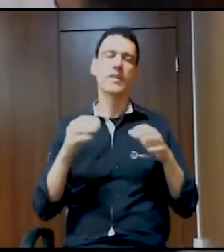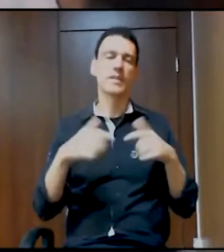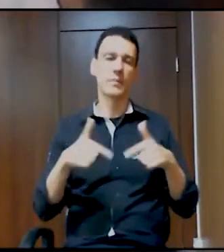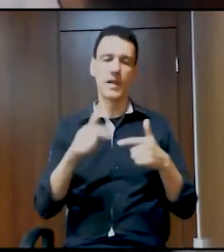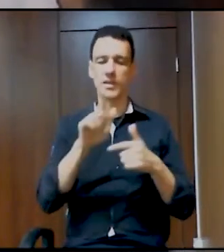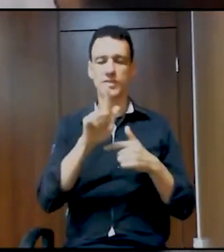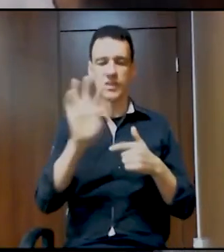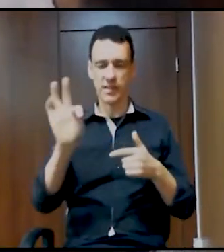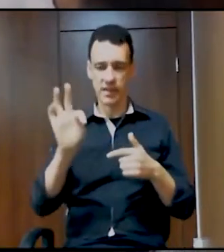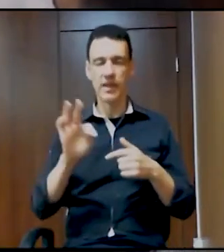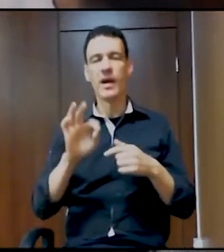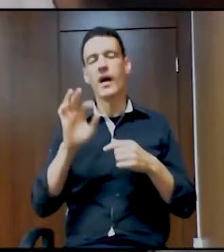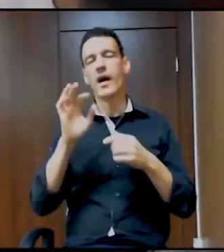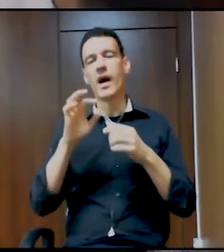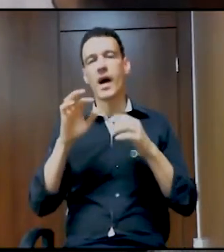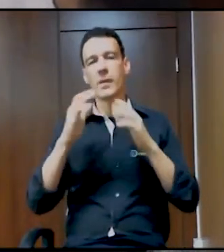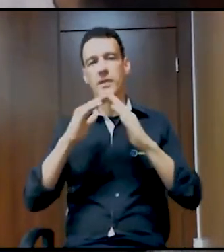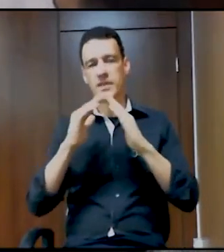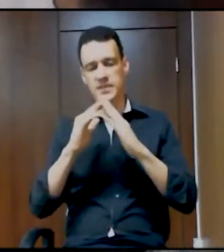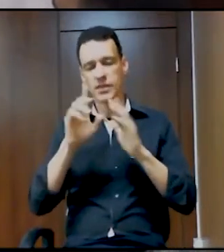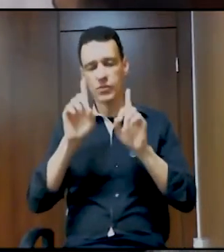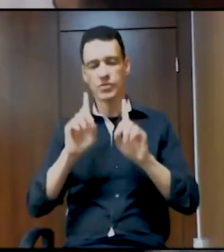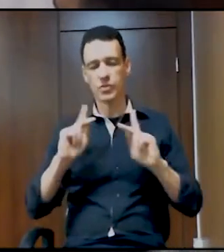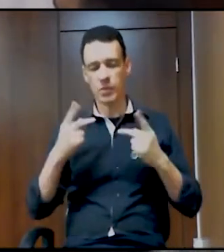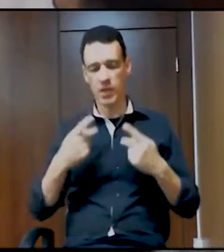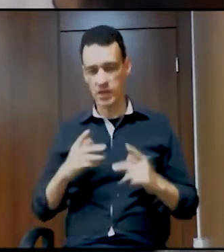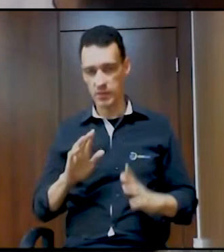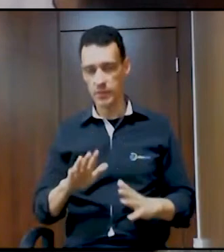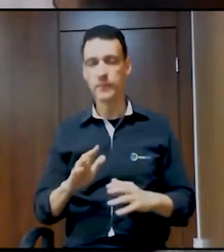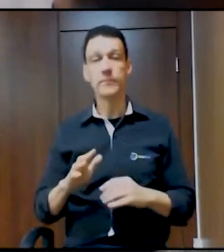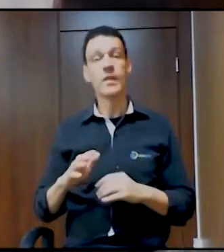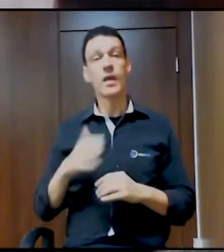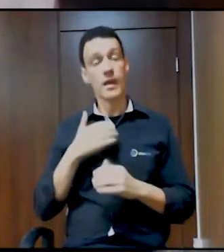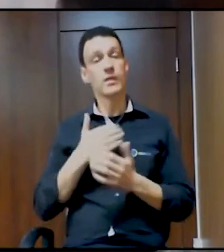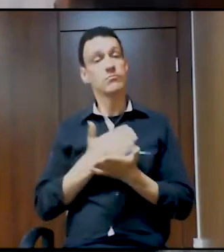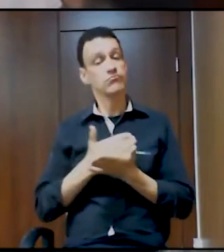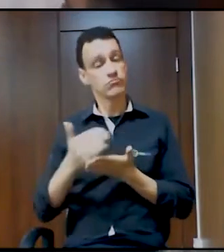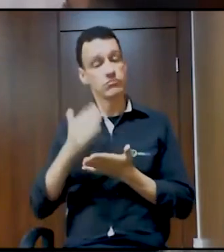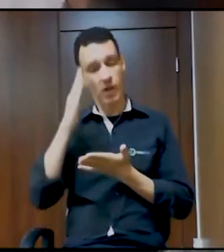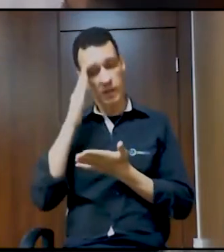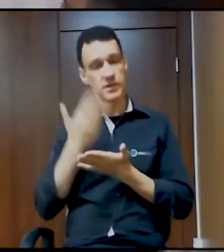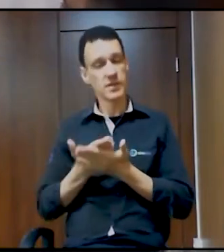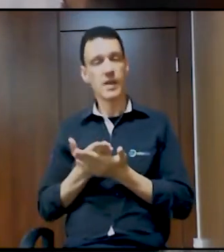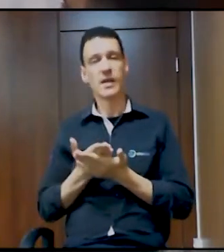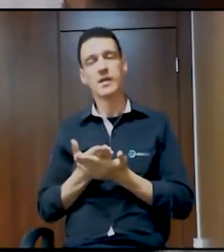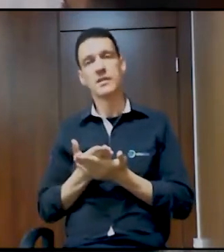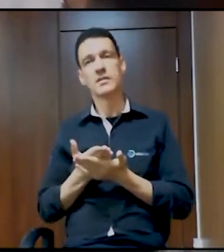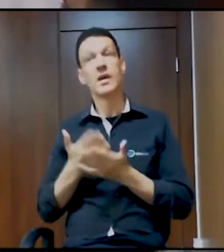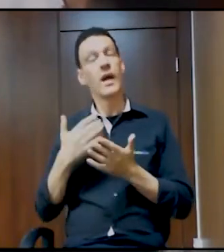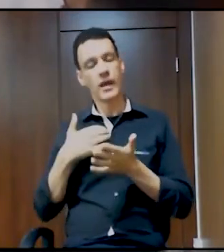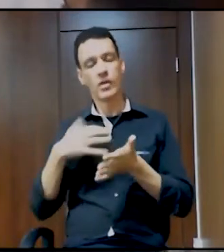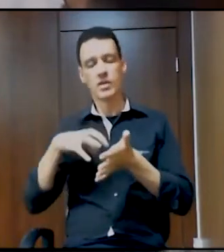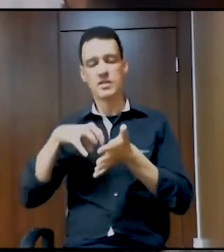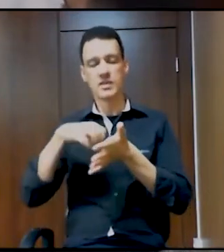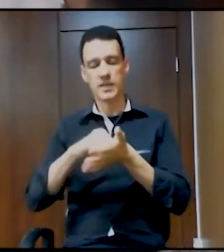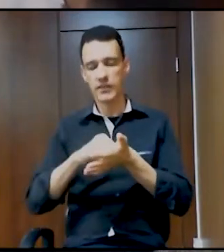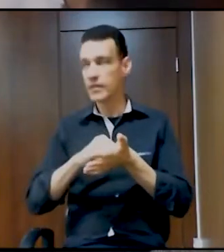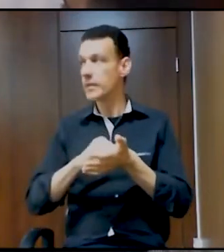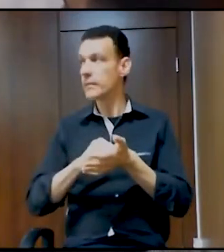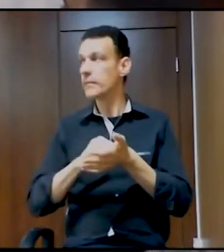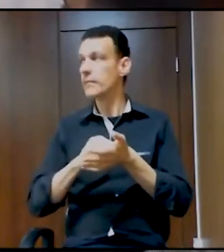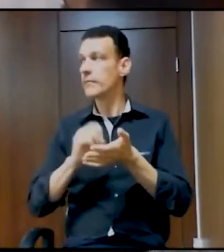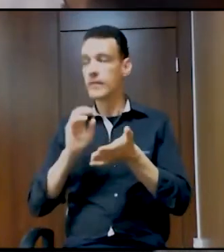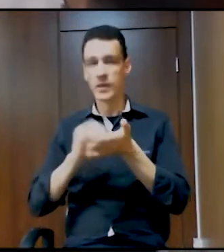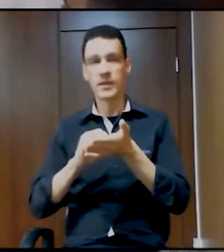Humanos, né? A gente começou, eu comecei a acreditar e me inscrevi numa demanda, que é a